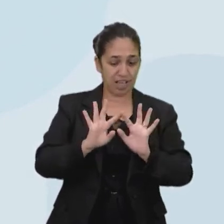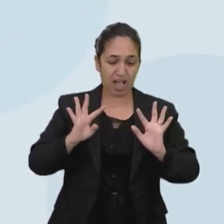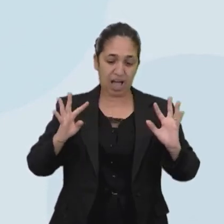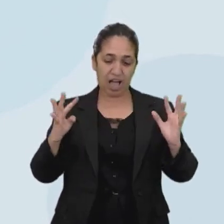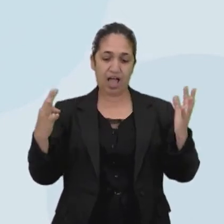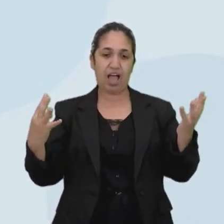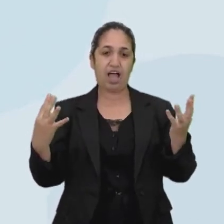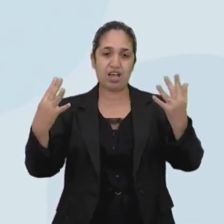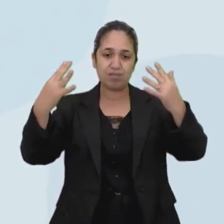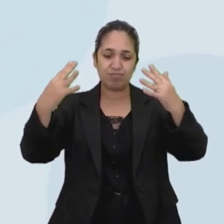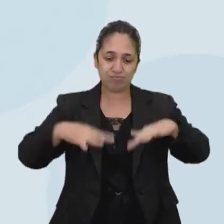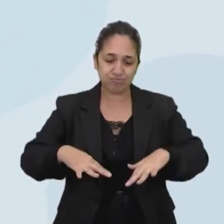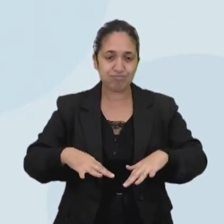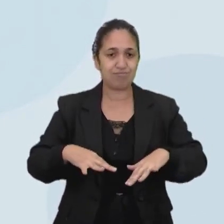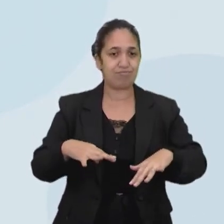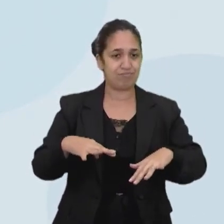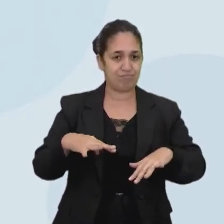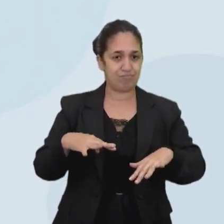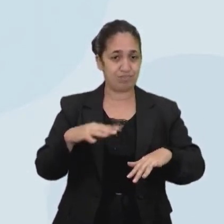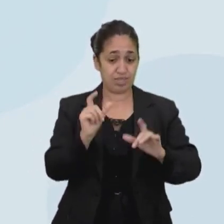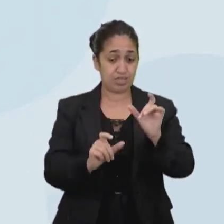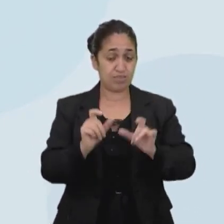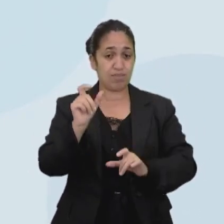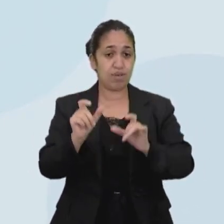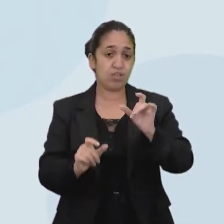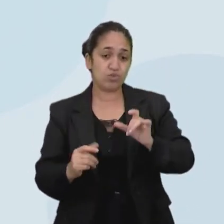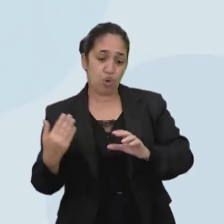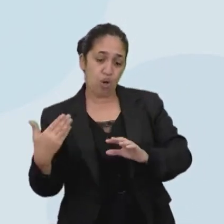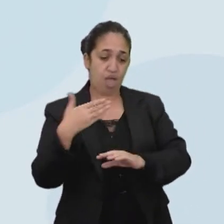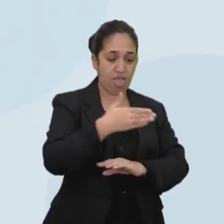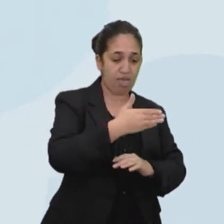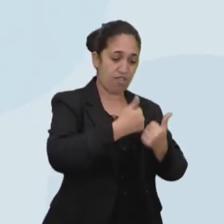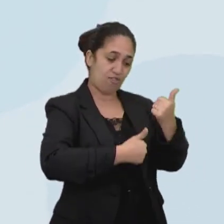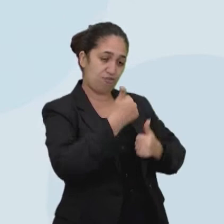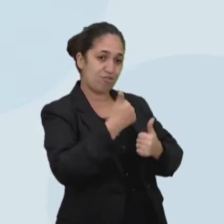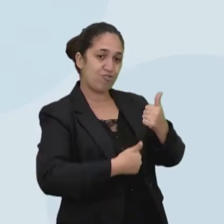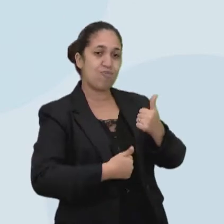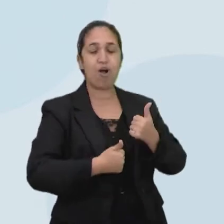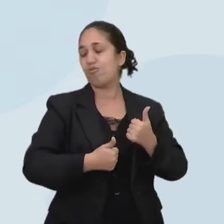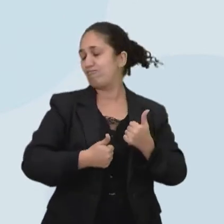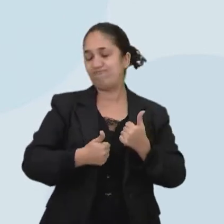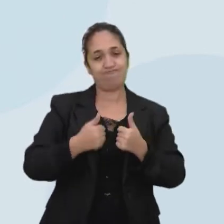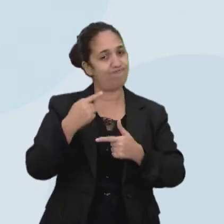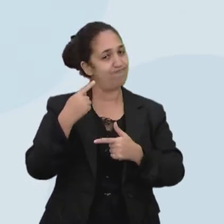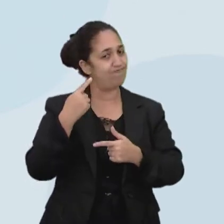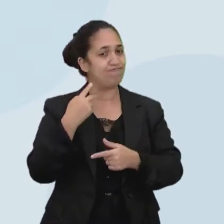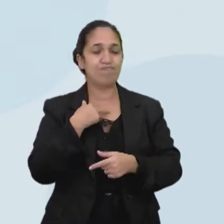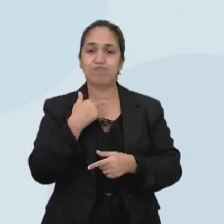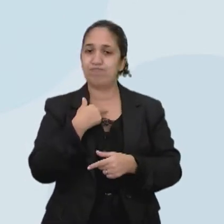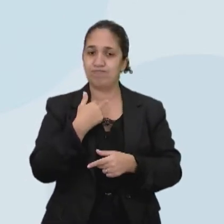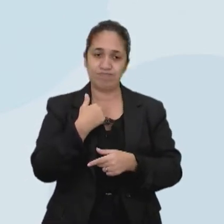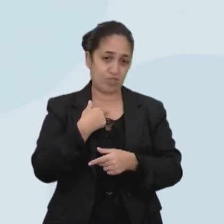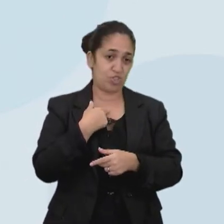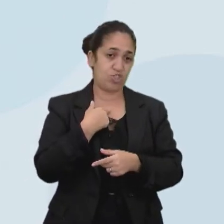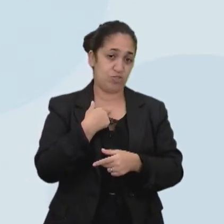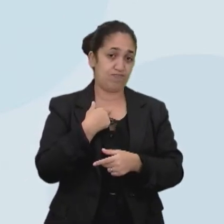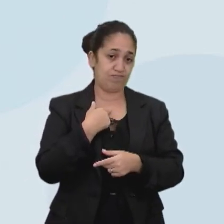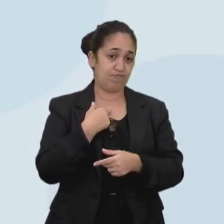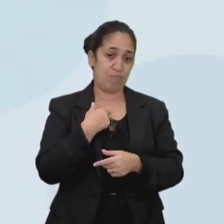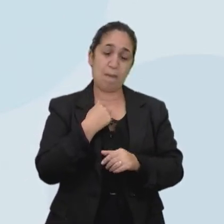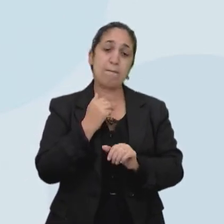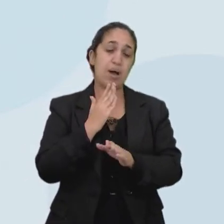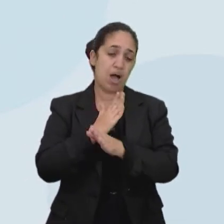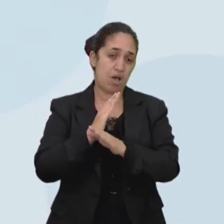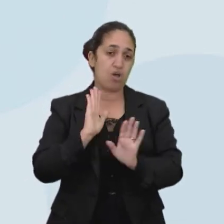a população foi impedida de usar o campo e as atividades recreativas tiveram que